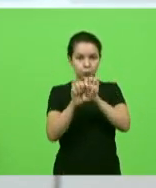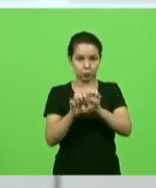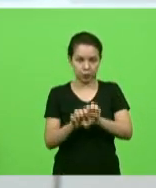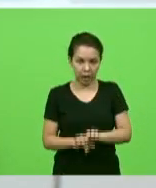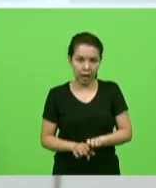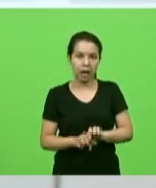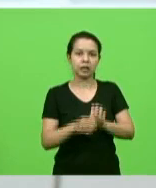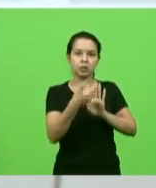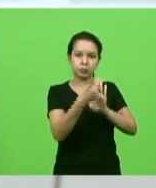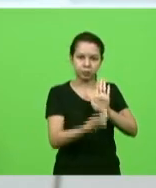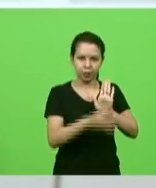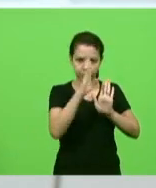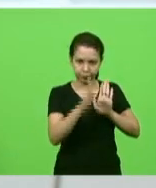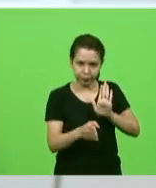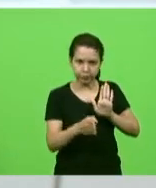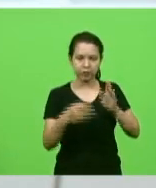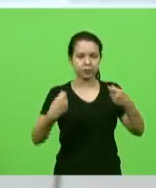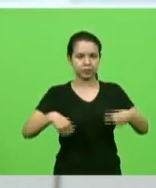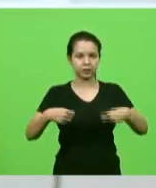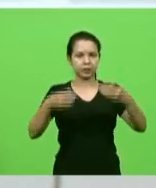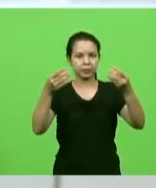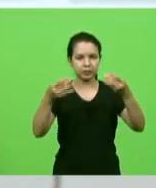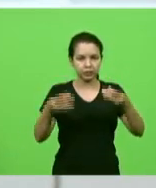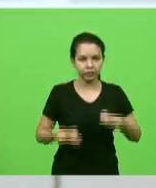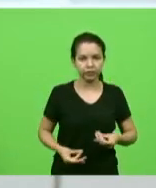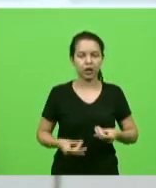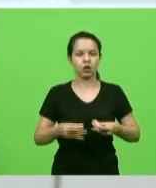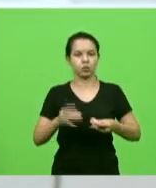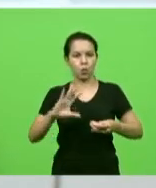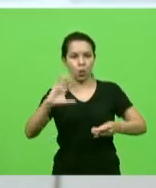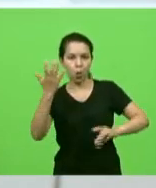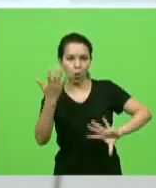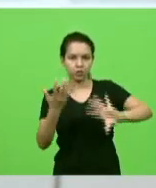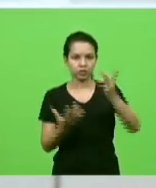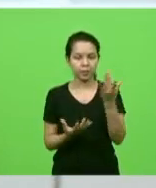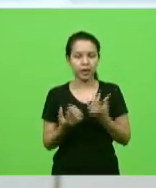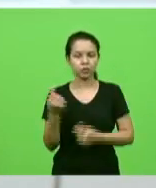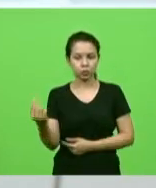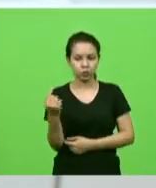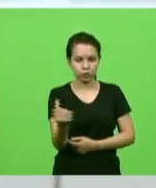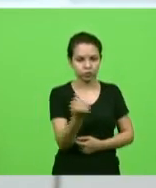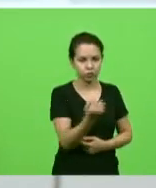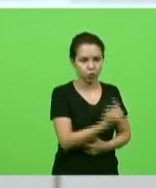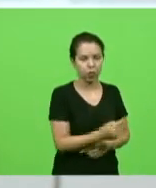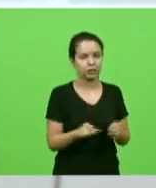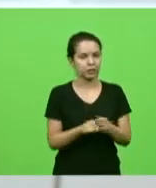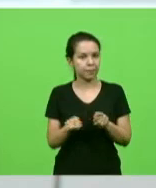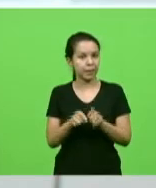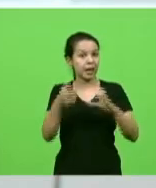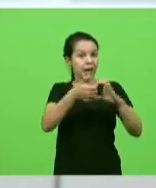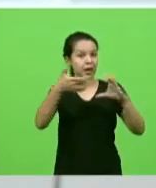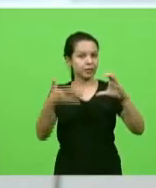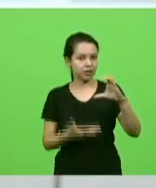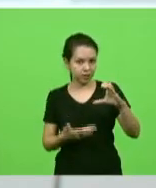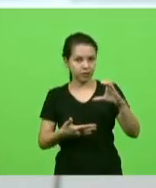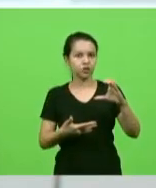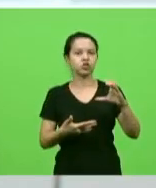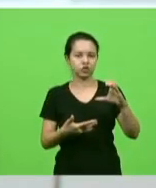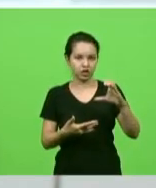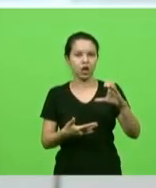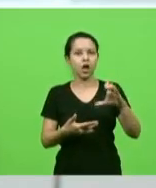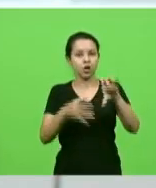e precisa especificando o Fatos individualizados e com características de concretude